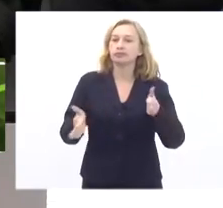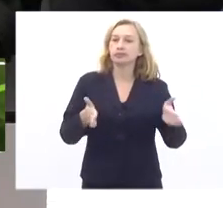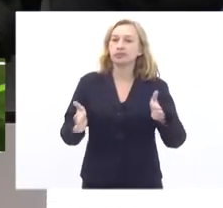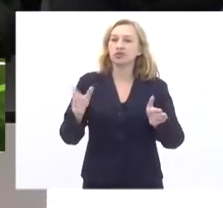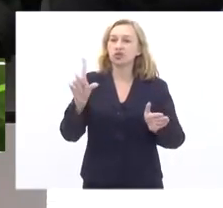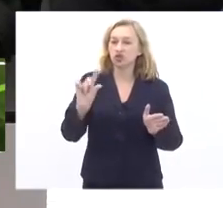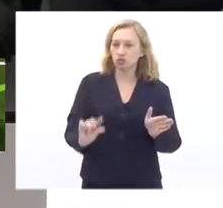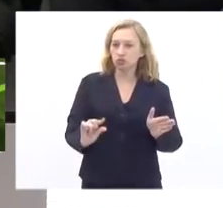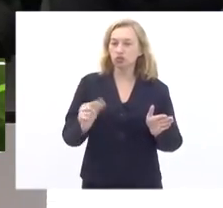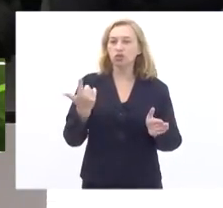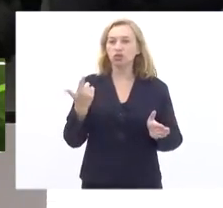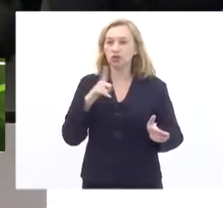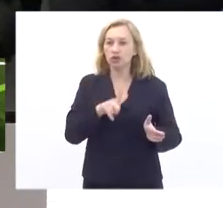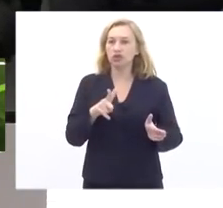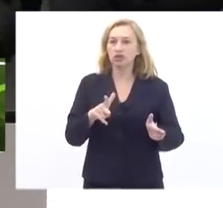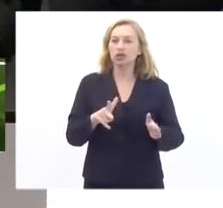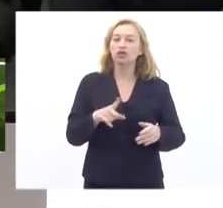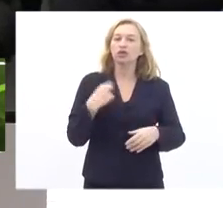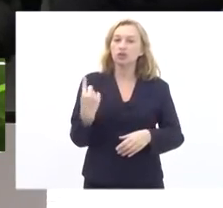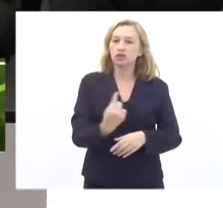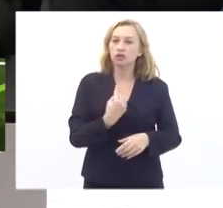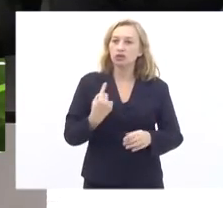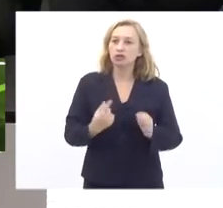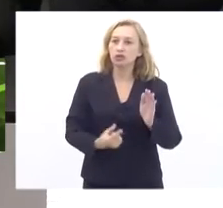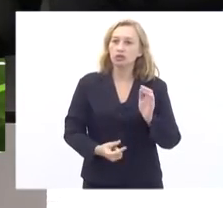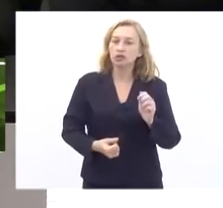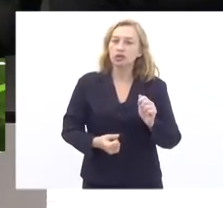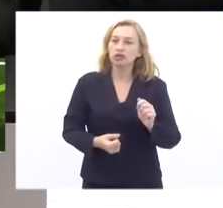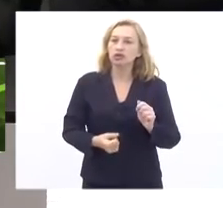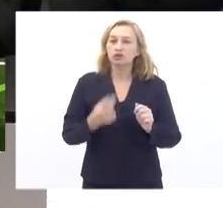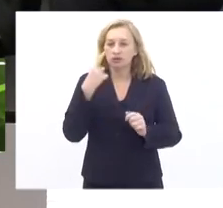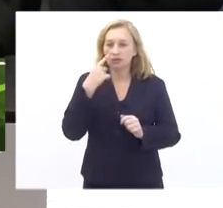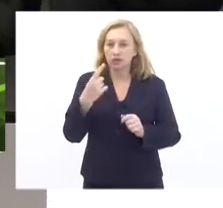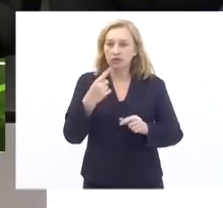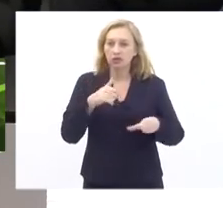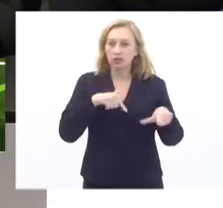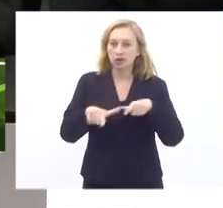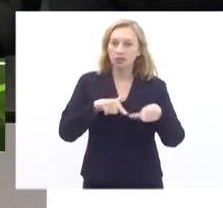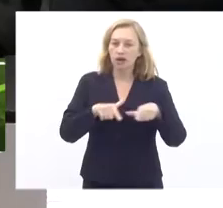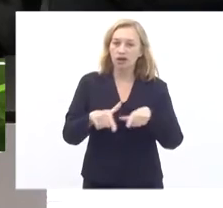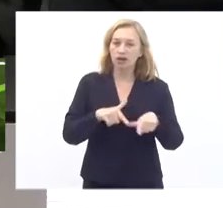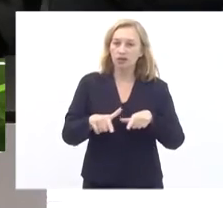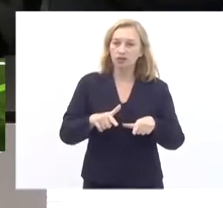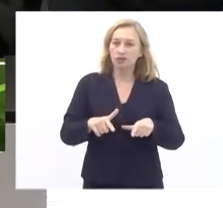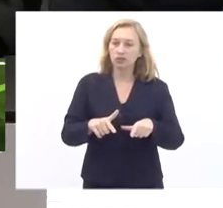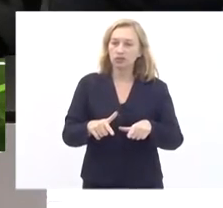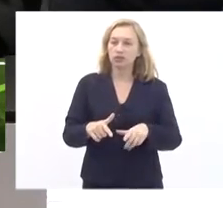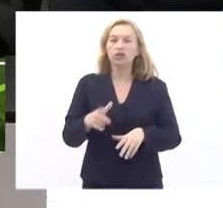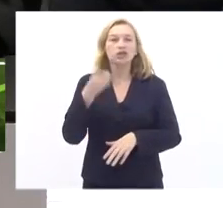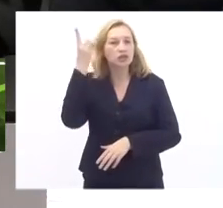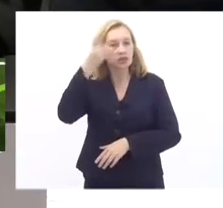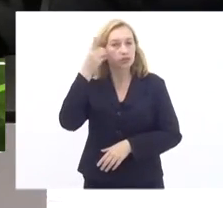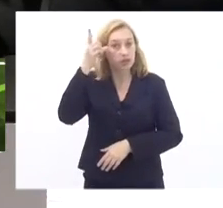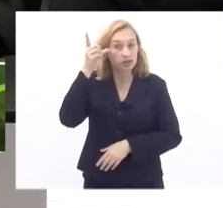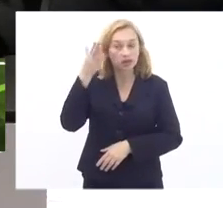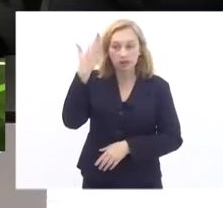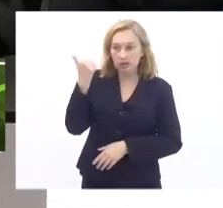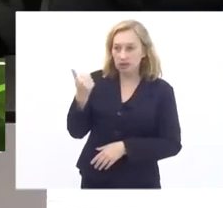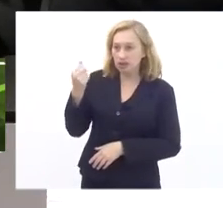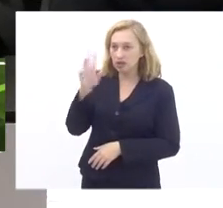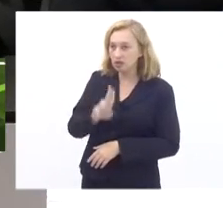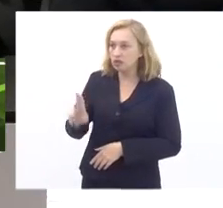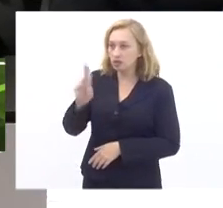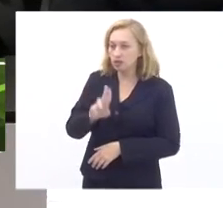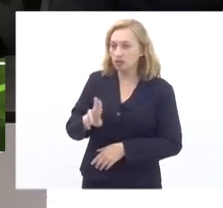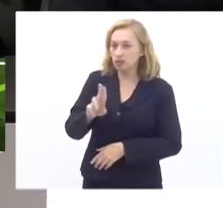redução. Enquanto isso, nós estamos conseguindo manter a operação. E a deputada Lucinha, que eu sei que é usuária do ramal